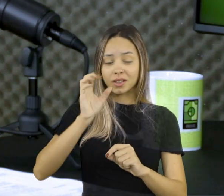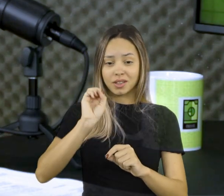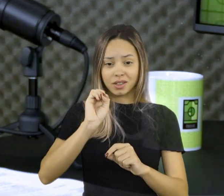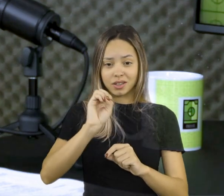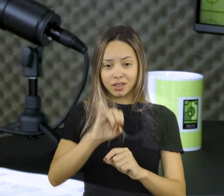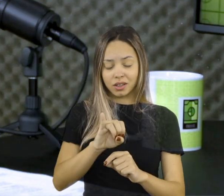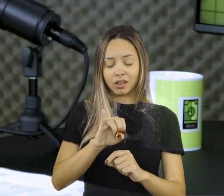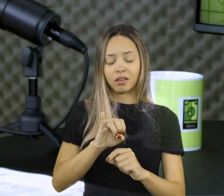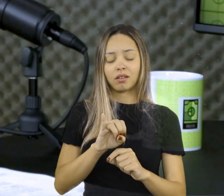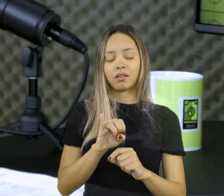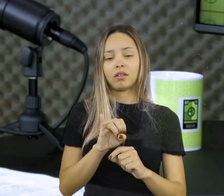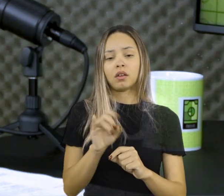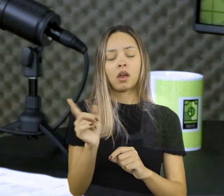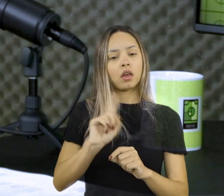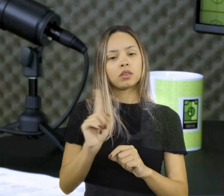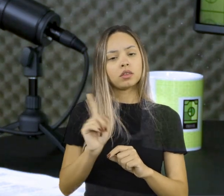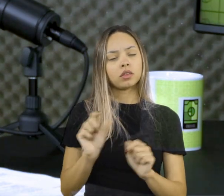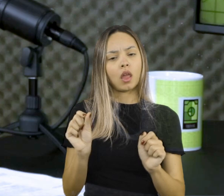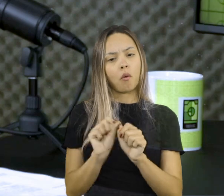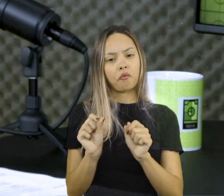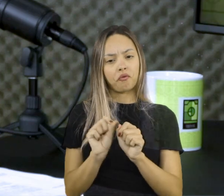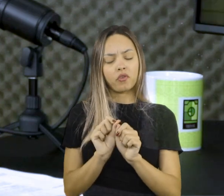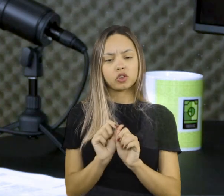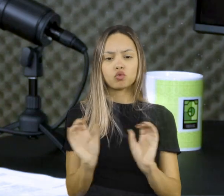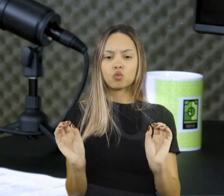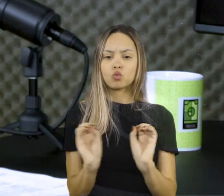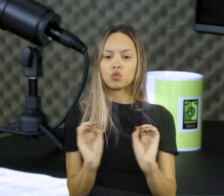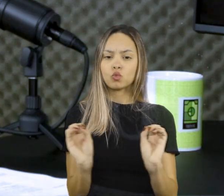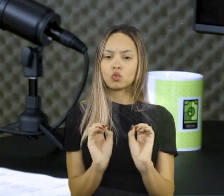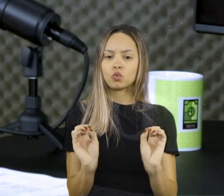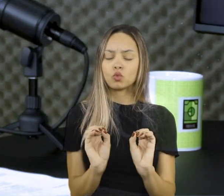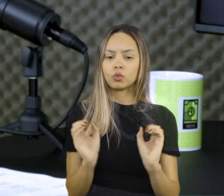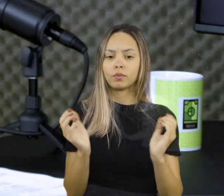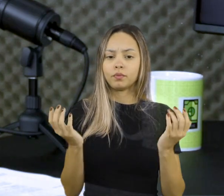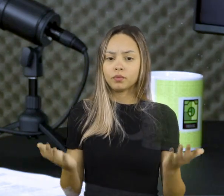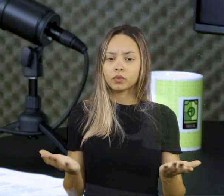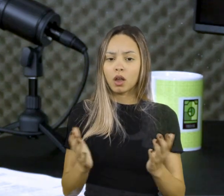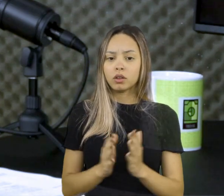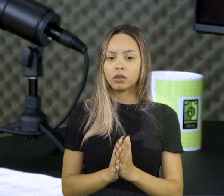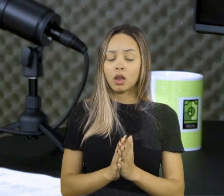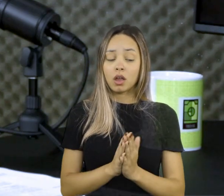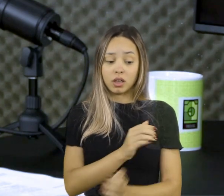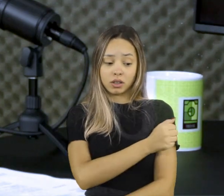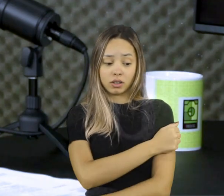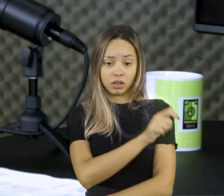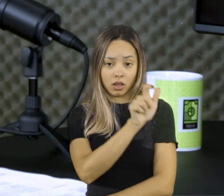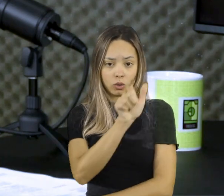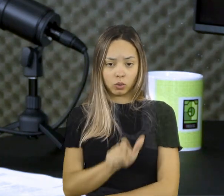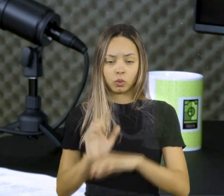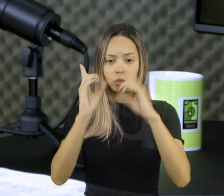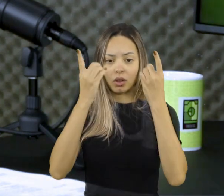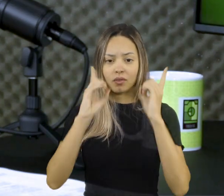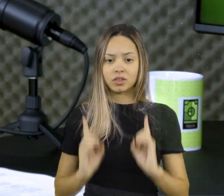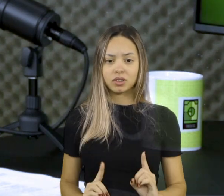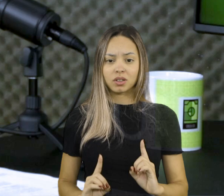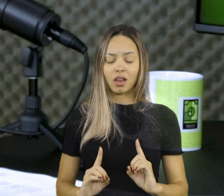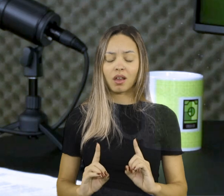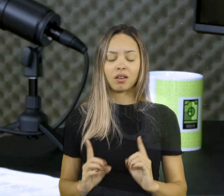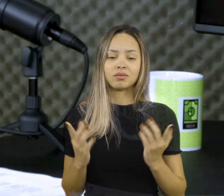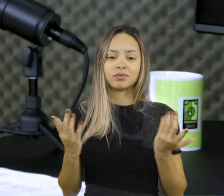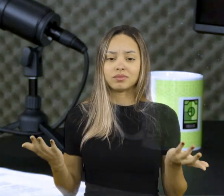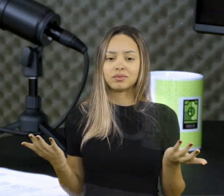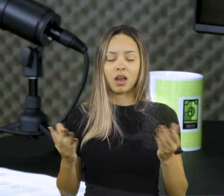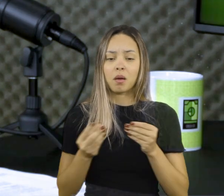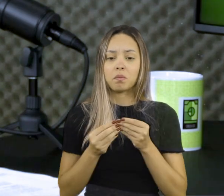produção realmente não se materializa, essa pessoa com deficiência, ela fica desassistida. Quando ela vai para